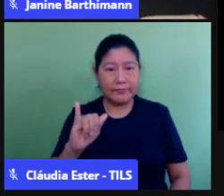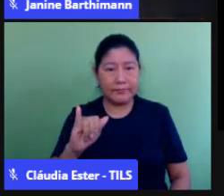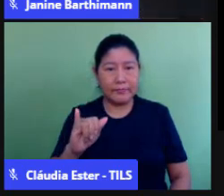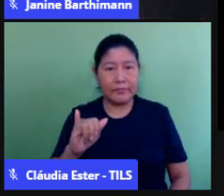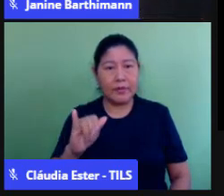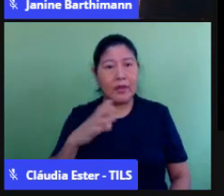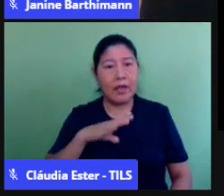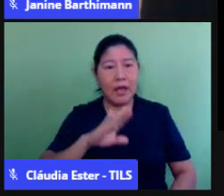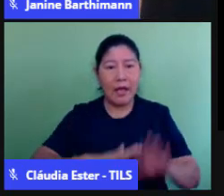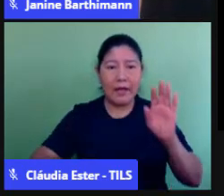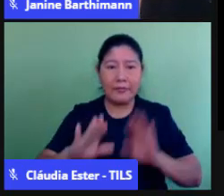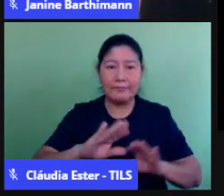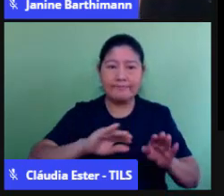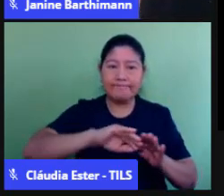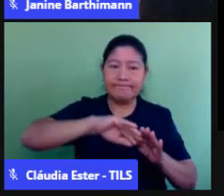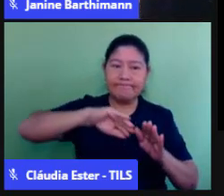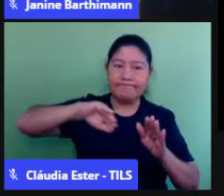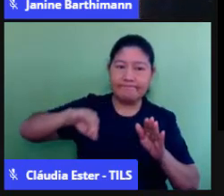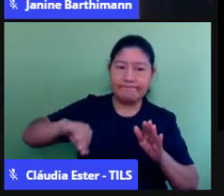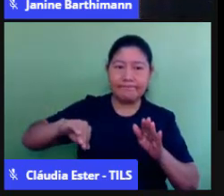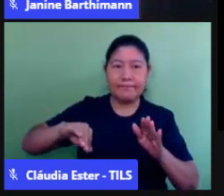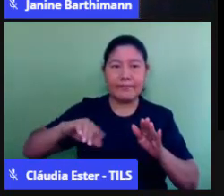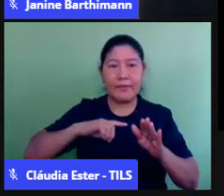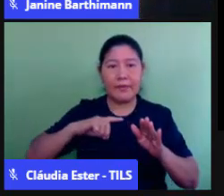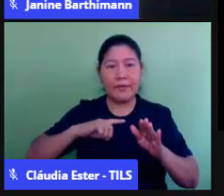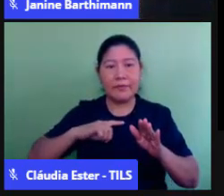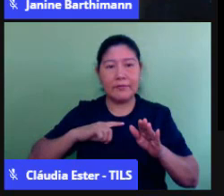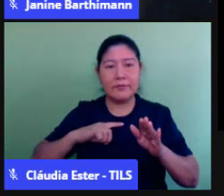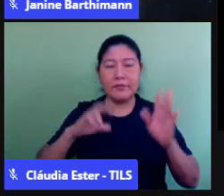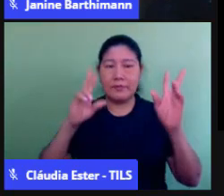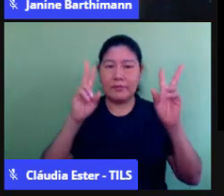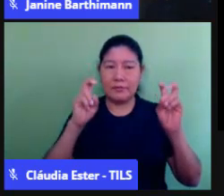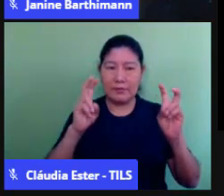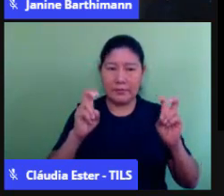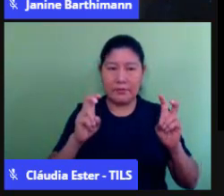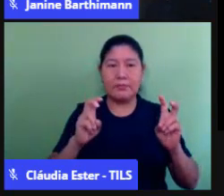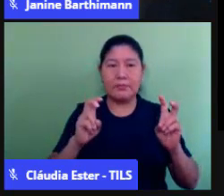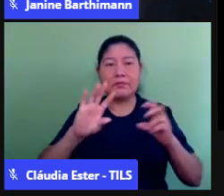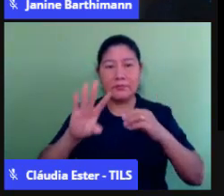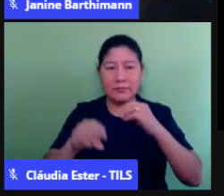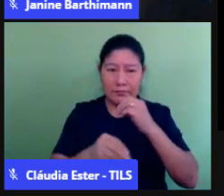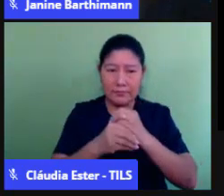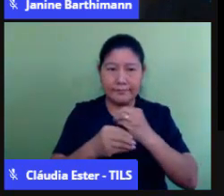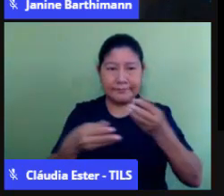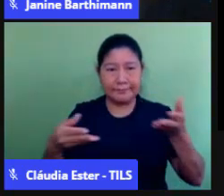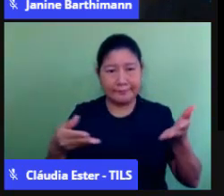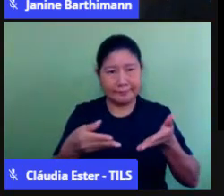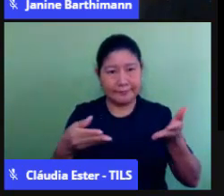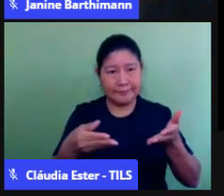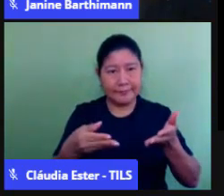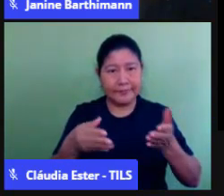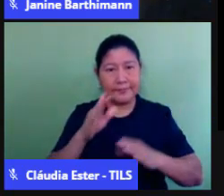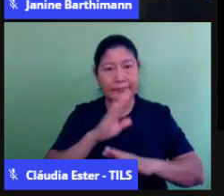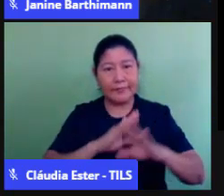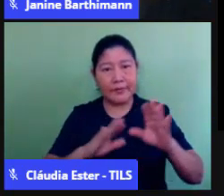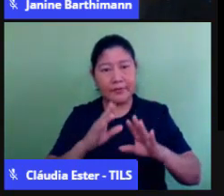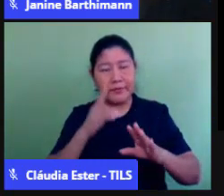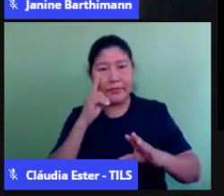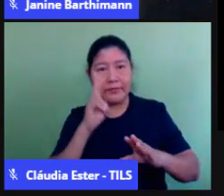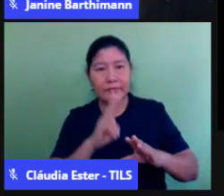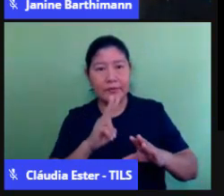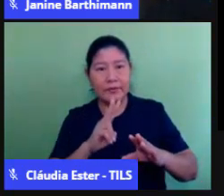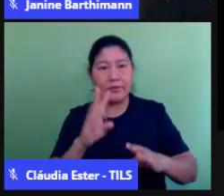dois fatores, essas duas ênfases colocadas até agora. Porque a ênfase é no reproduzir,